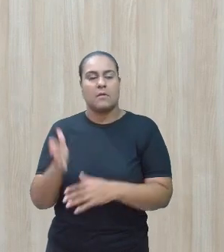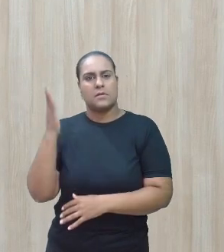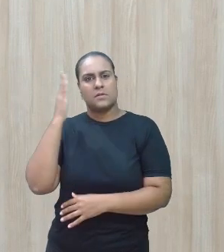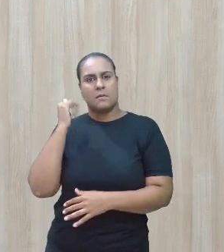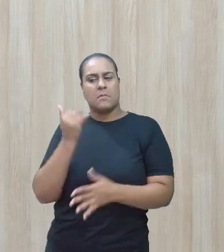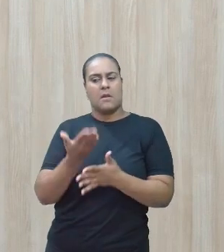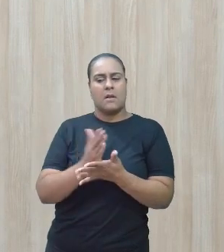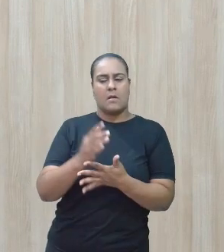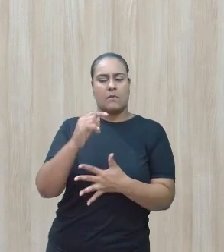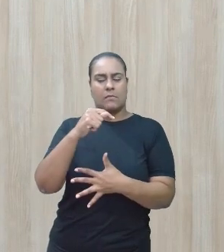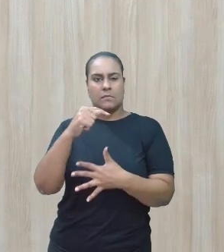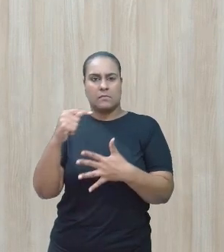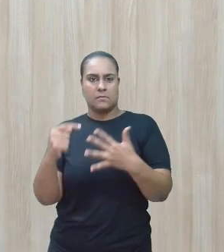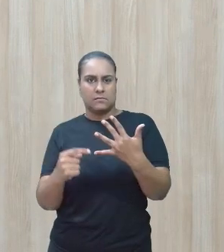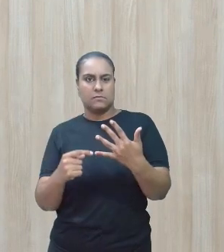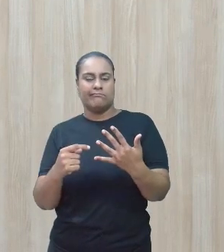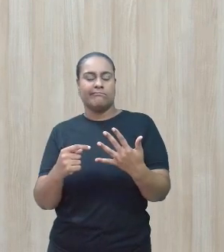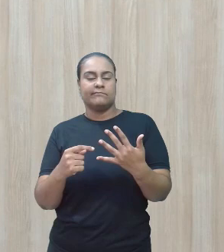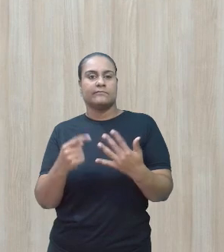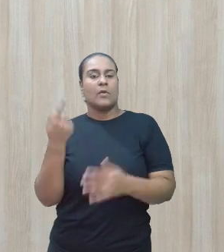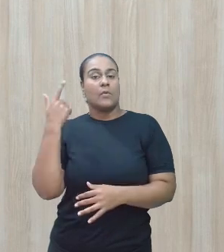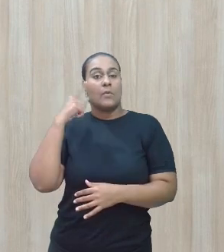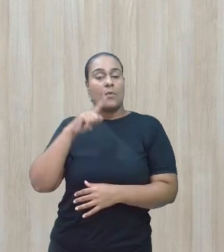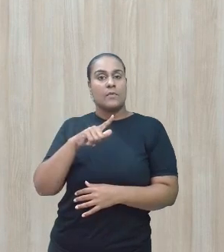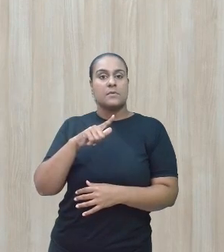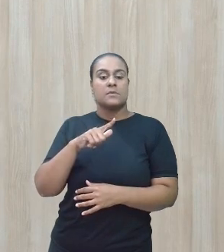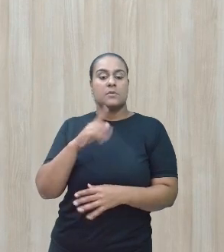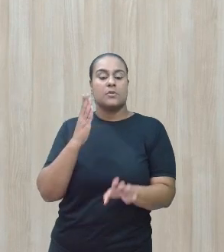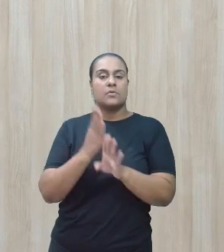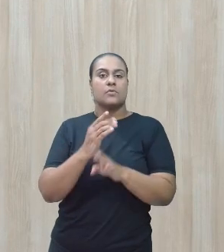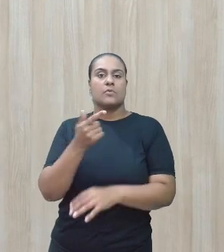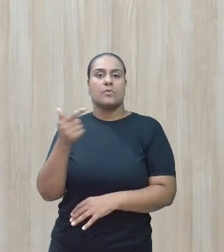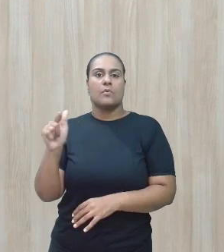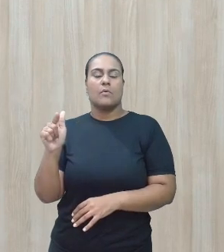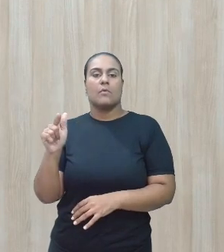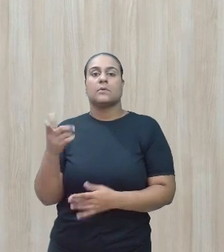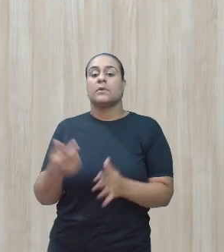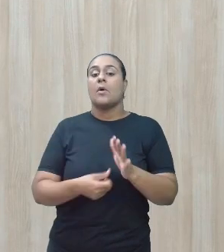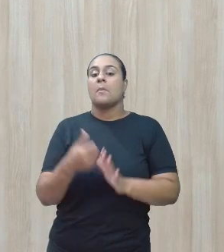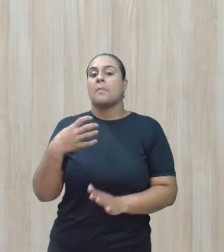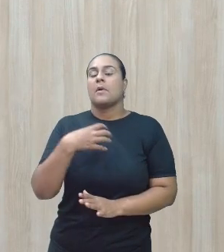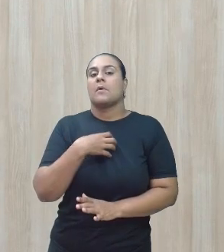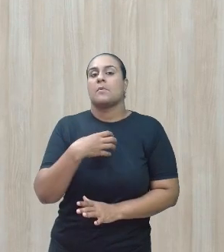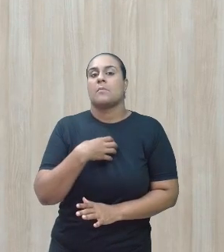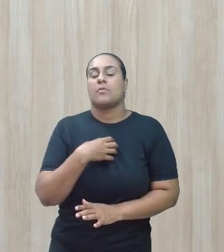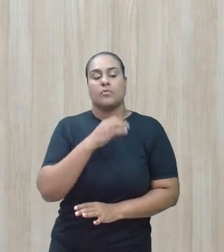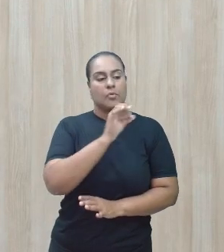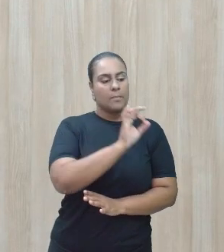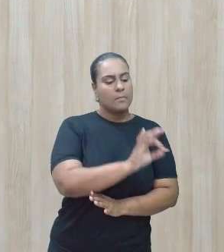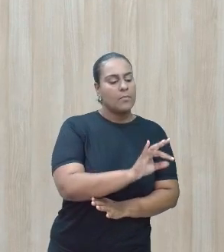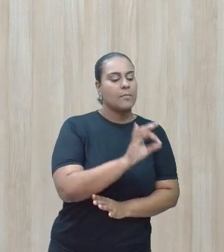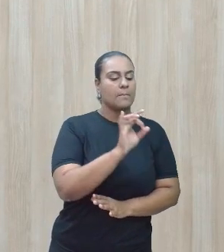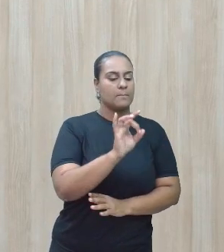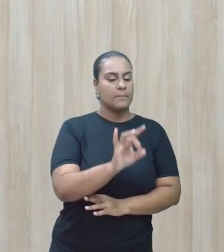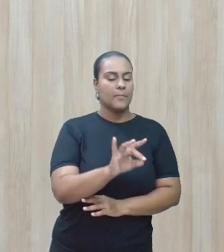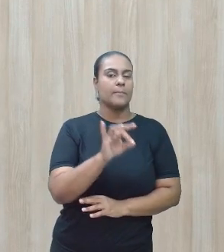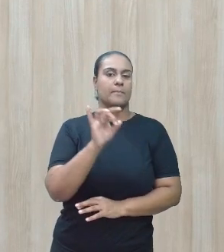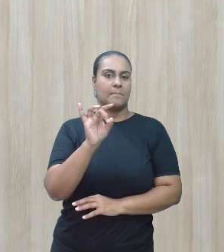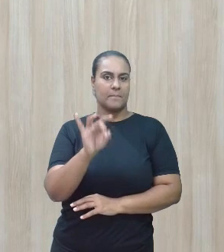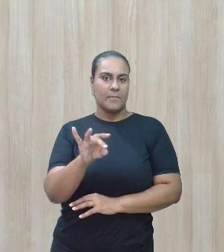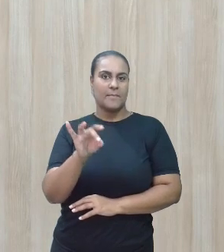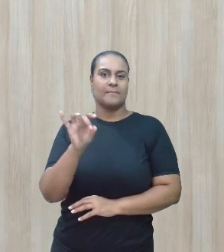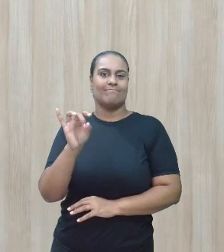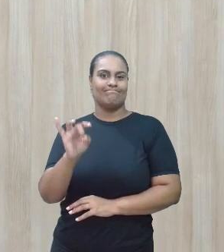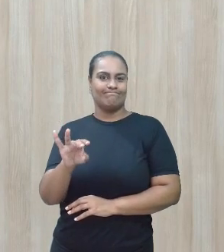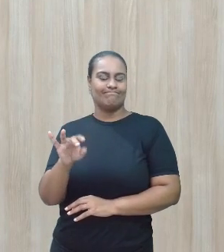alguns elementos, eu consigo determinar outros. A gente usou o primeiro modo, que é você ir de elemento a elemento. Então,